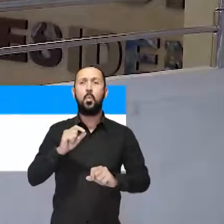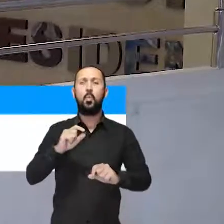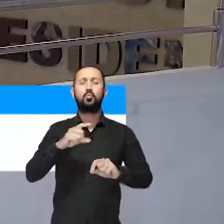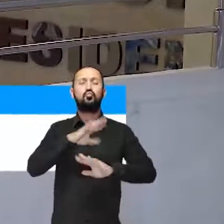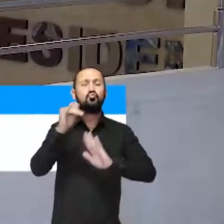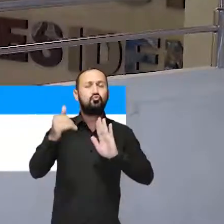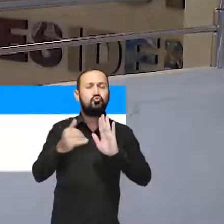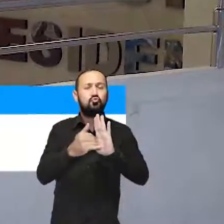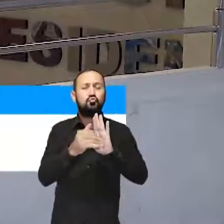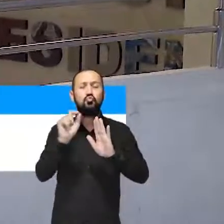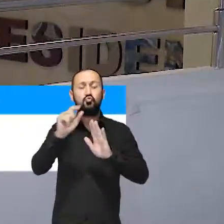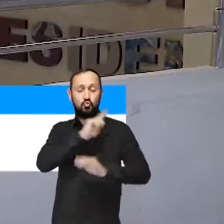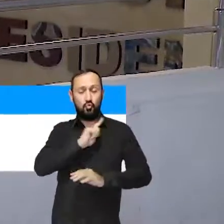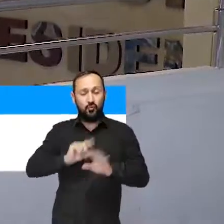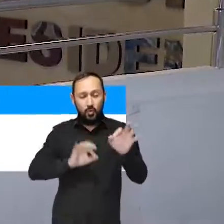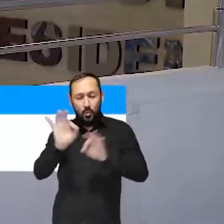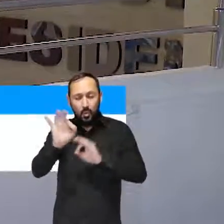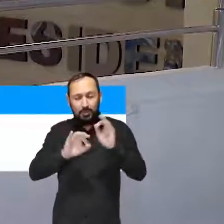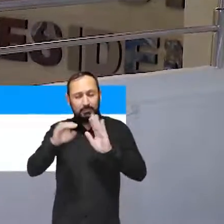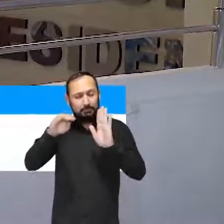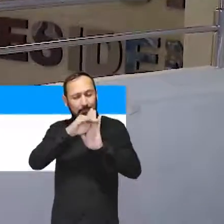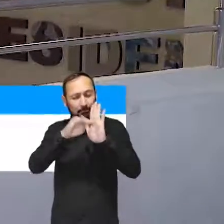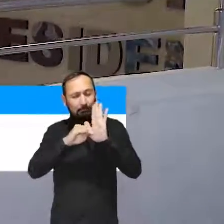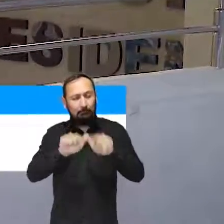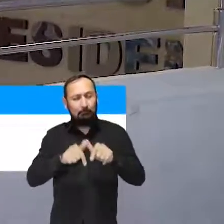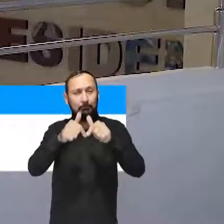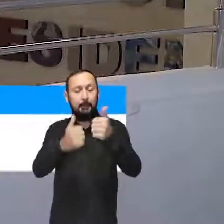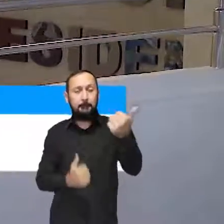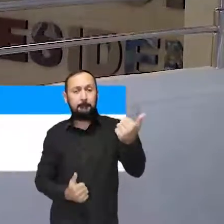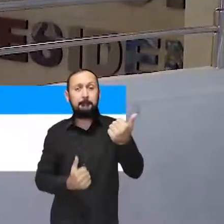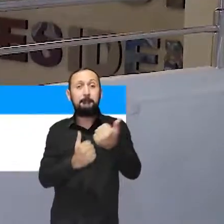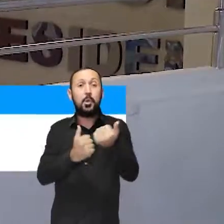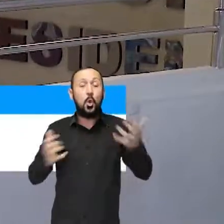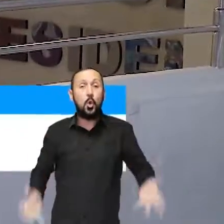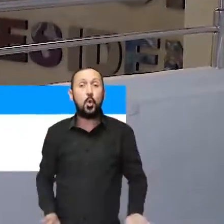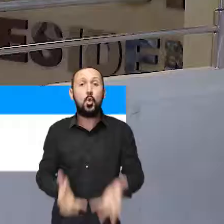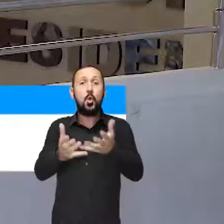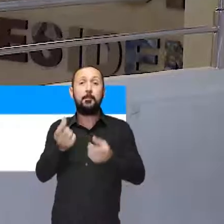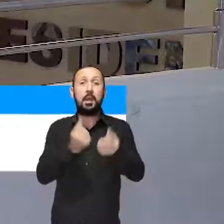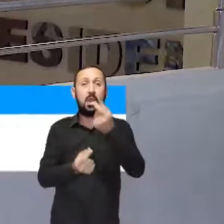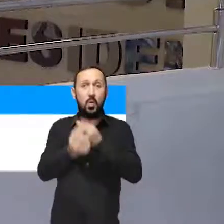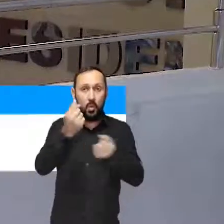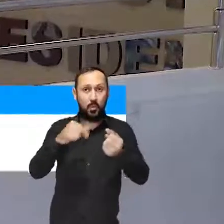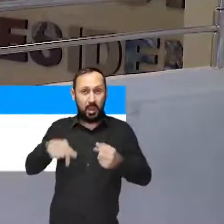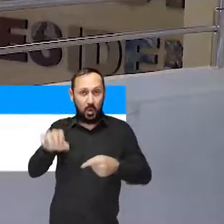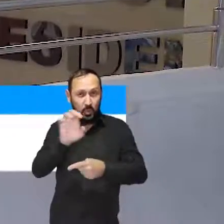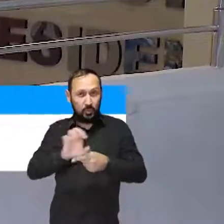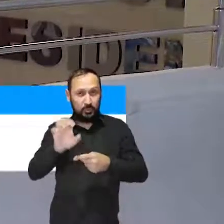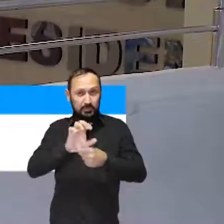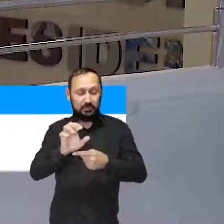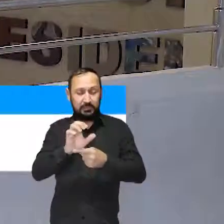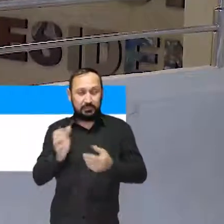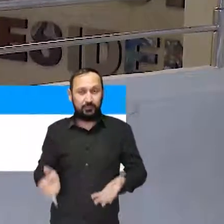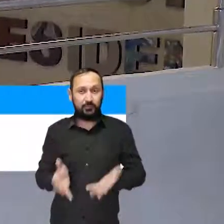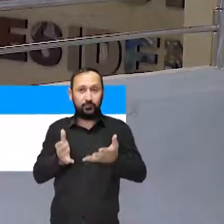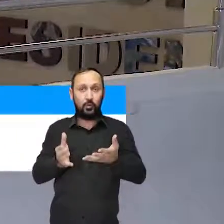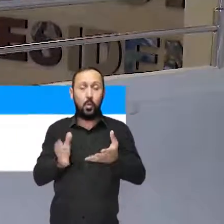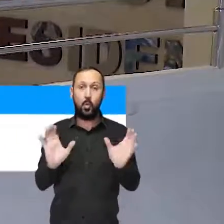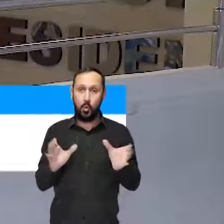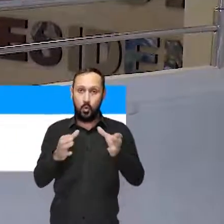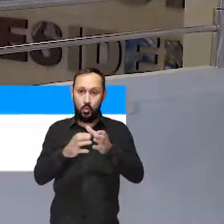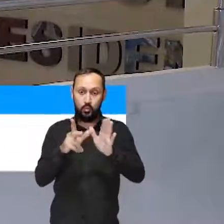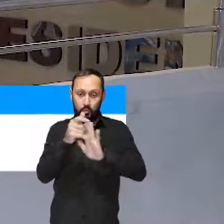mega pacote apresentado pelo governo, que vai apoiar diversos segmentos e impulsionar a economia do estado,